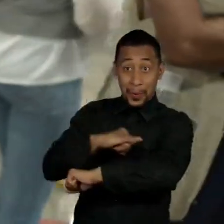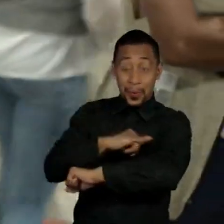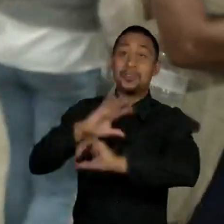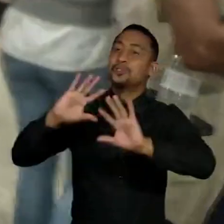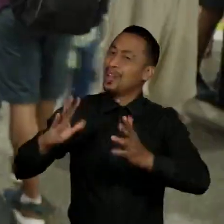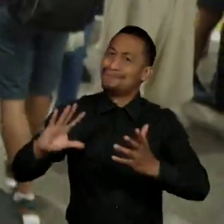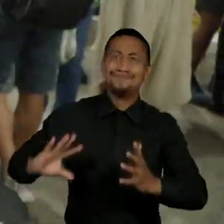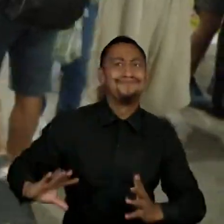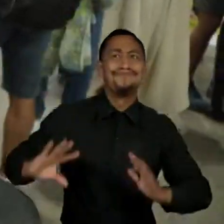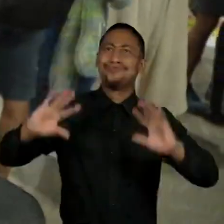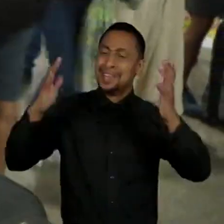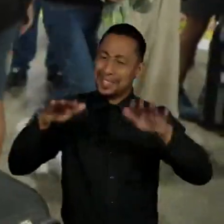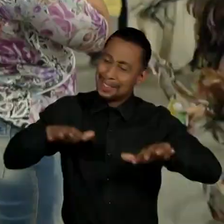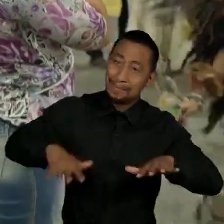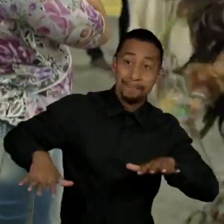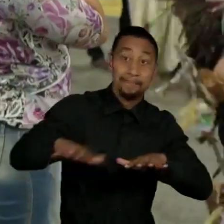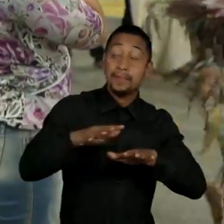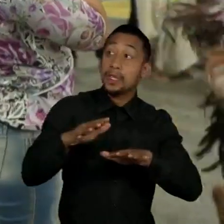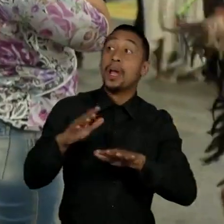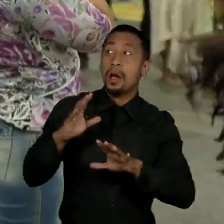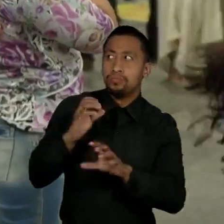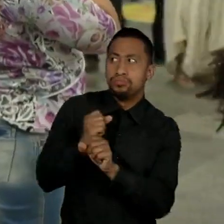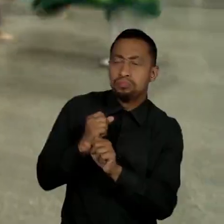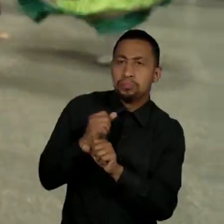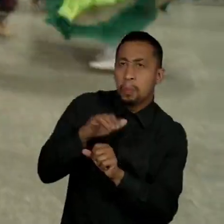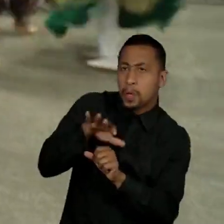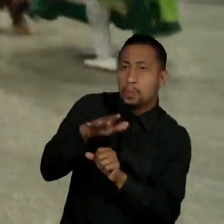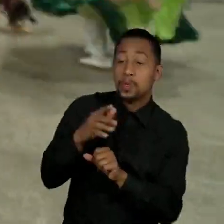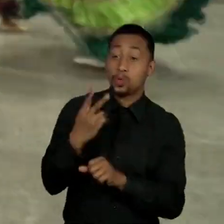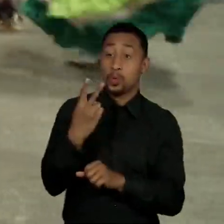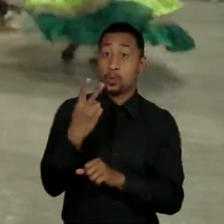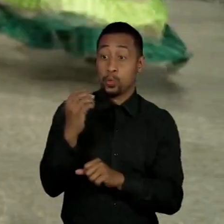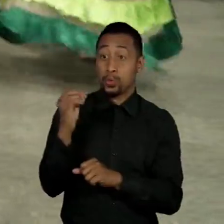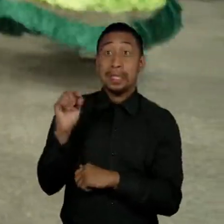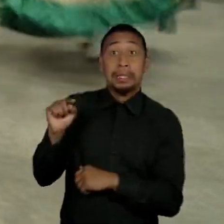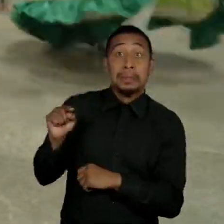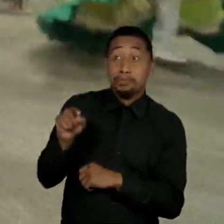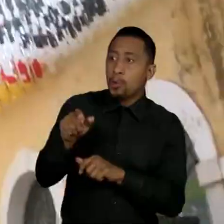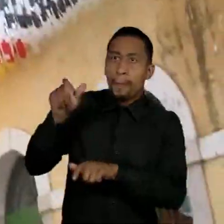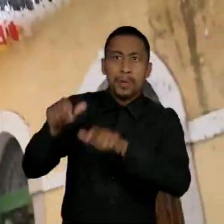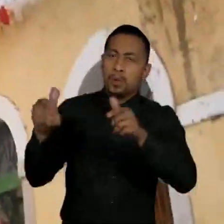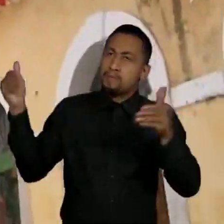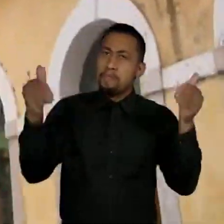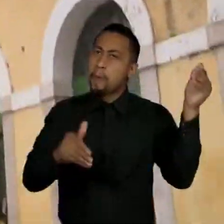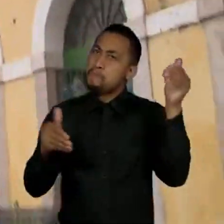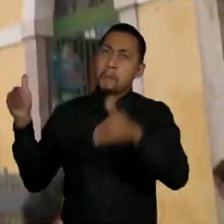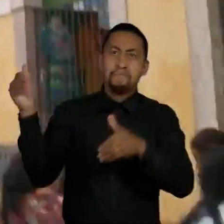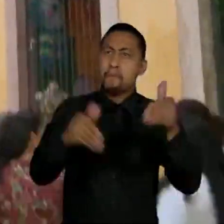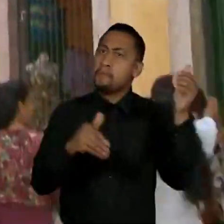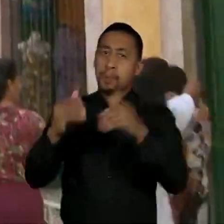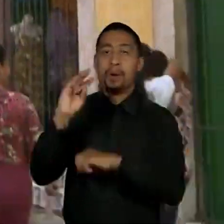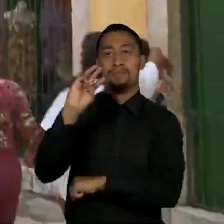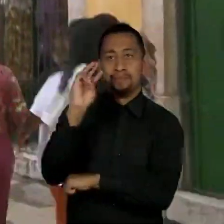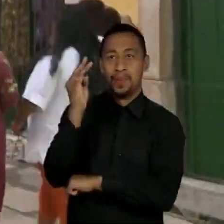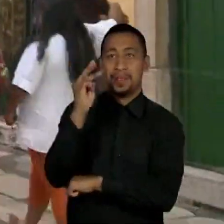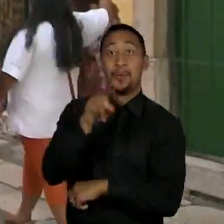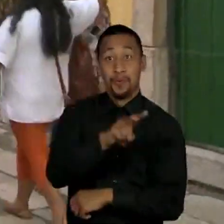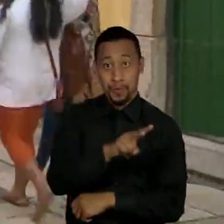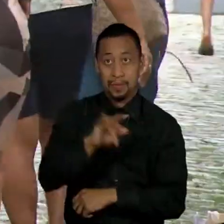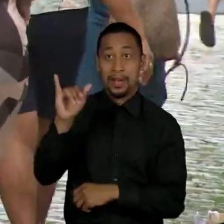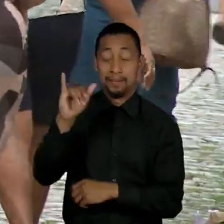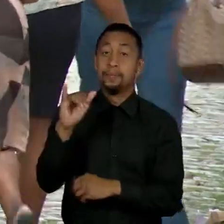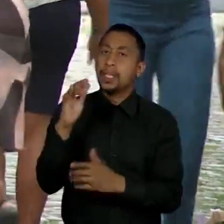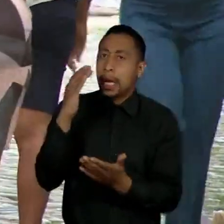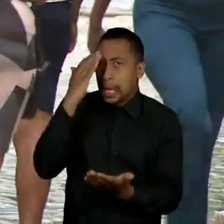pessoas desembarquem no estado nos 65 dias de programação oficial. Um movimento estimado de